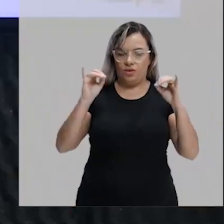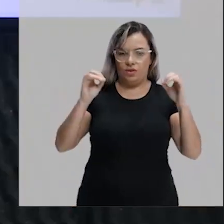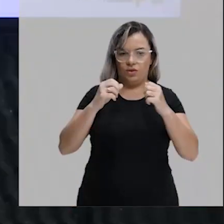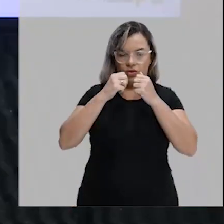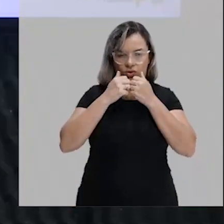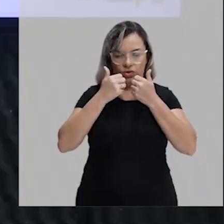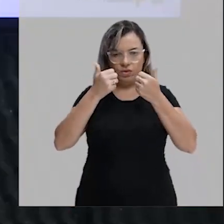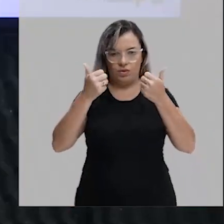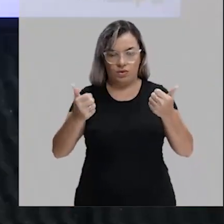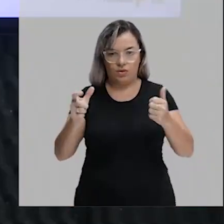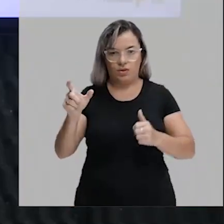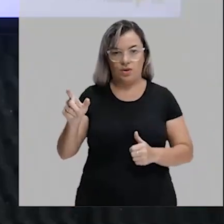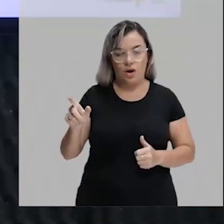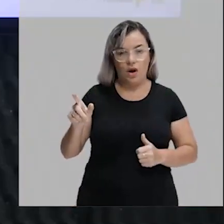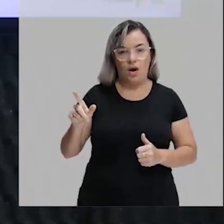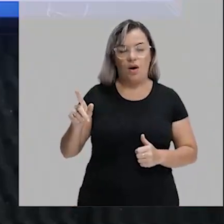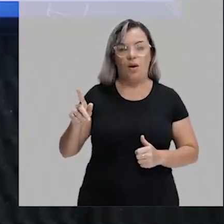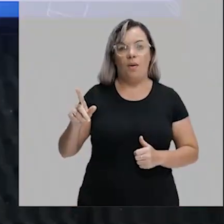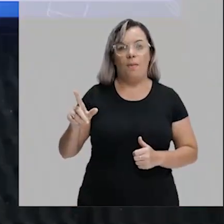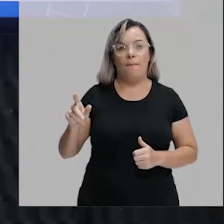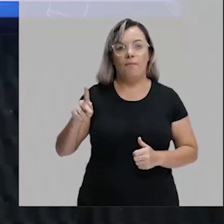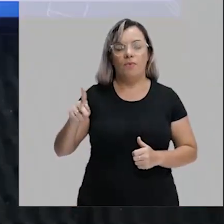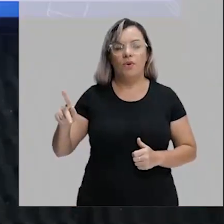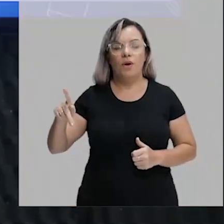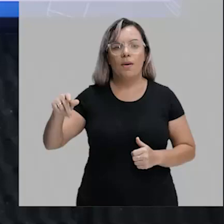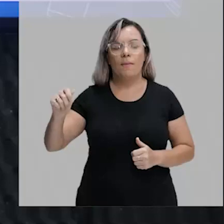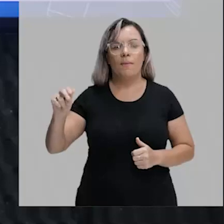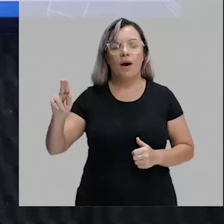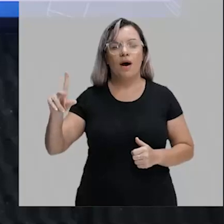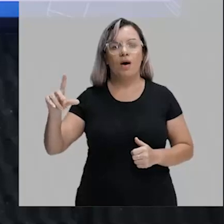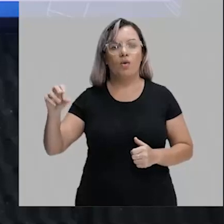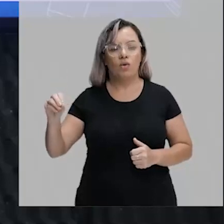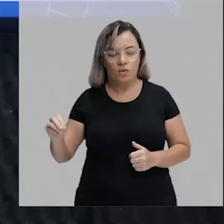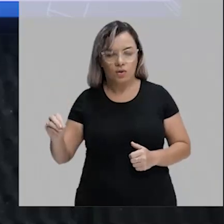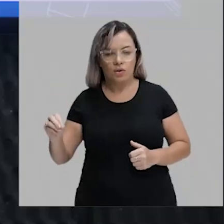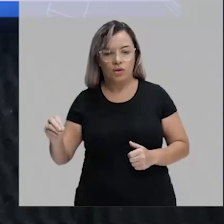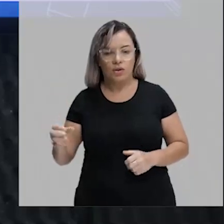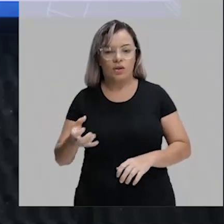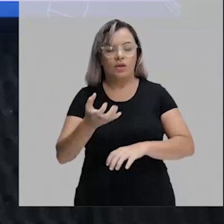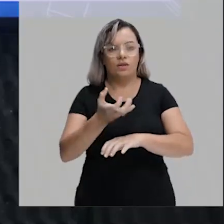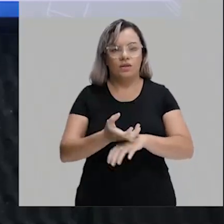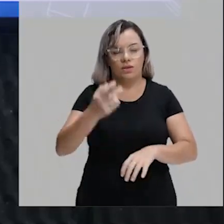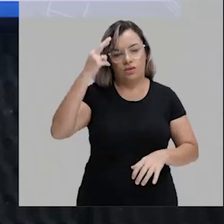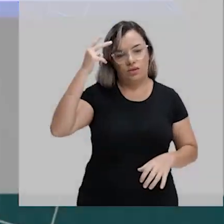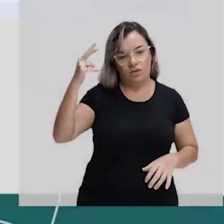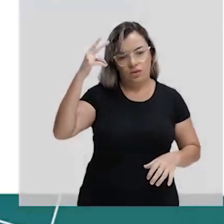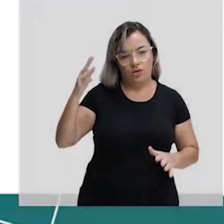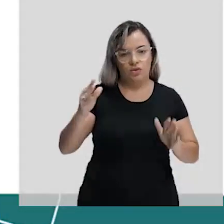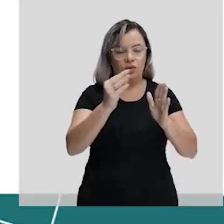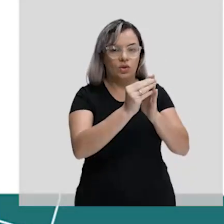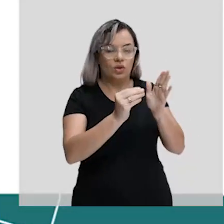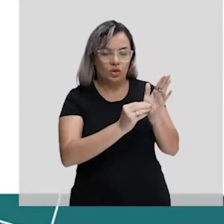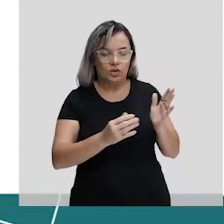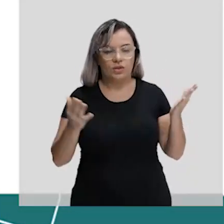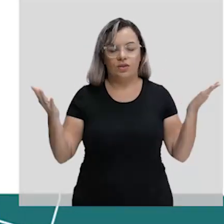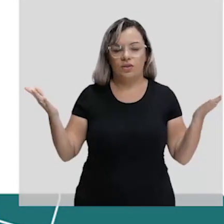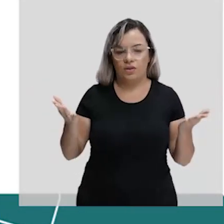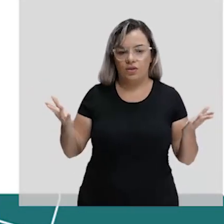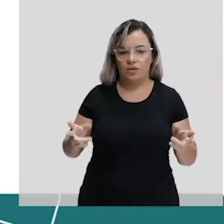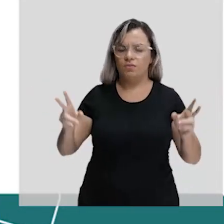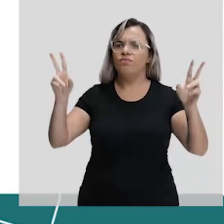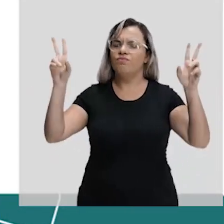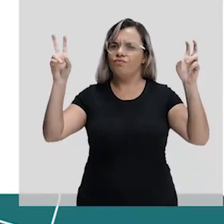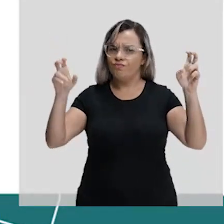pessoal, tudo bem? Professor Paulo Gereba de História. Nossa aula de hoje iremos abordar uma temática que nós